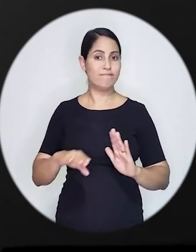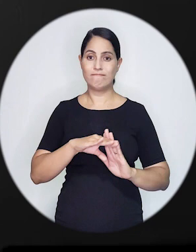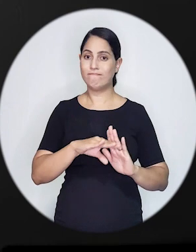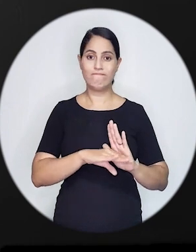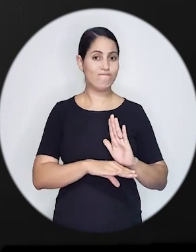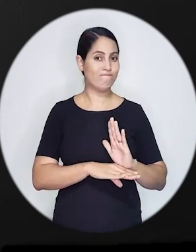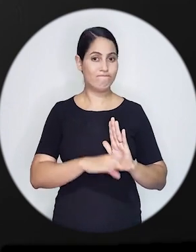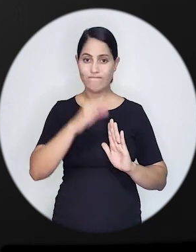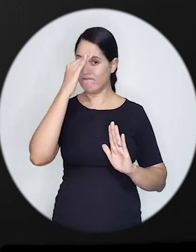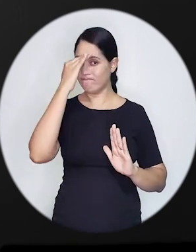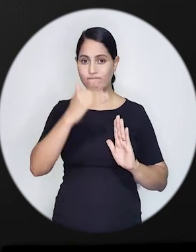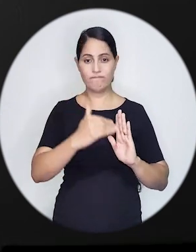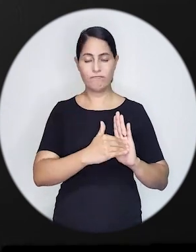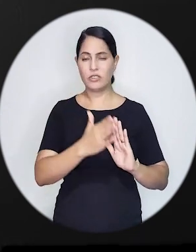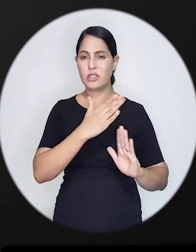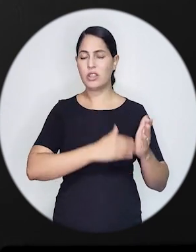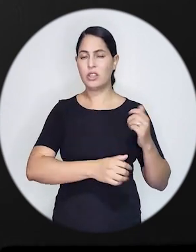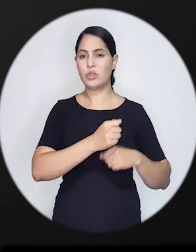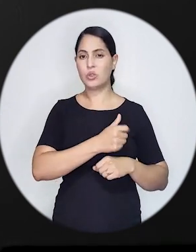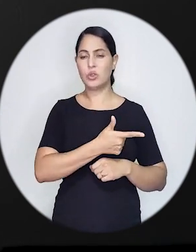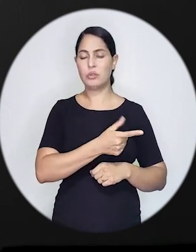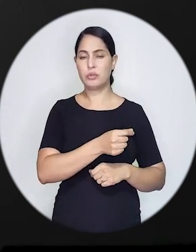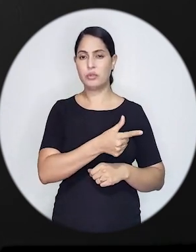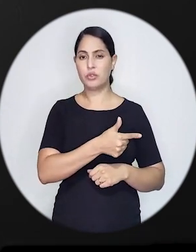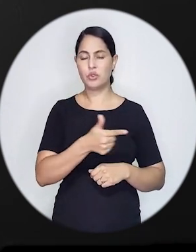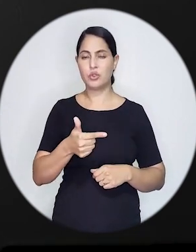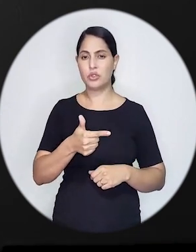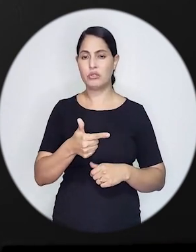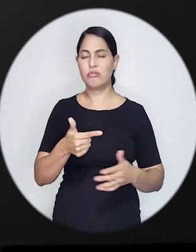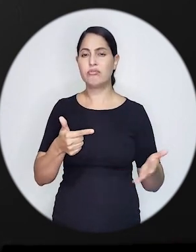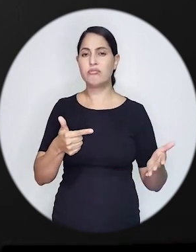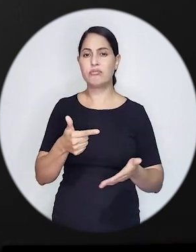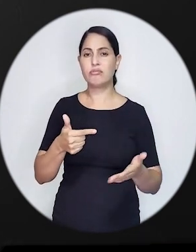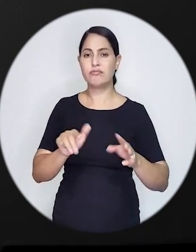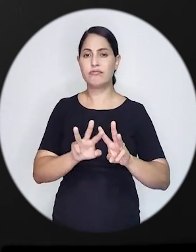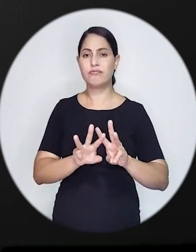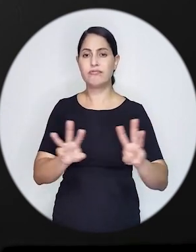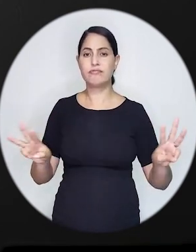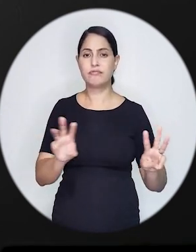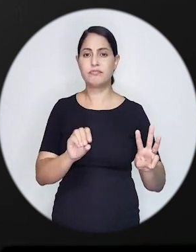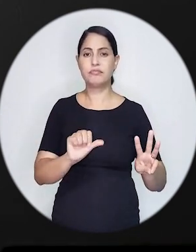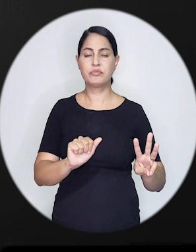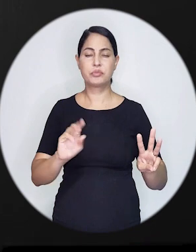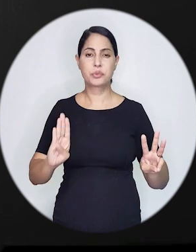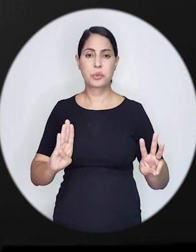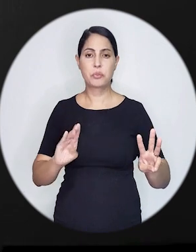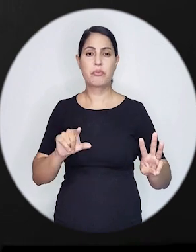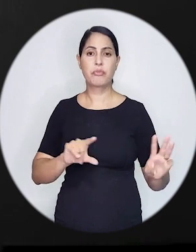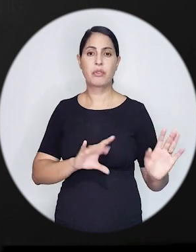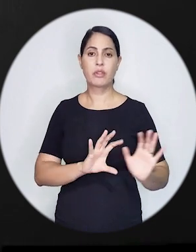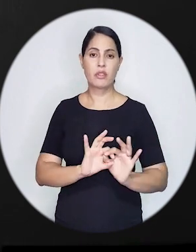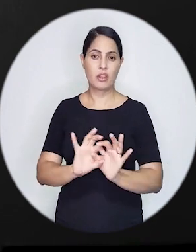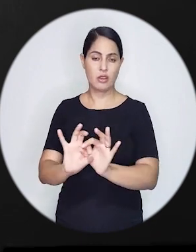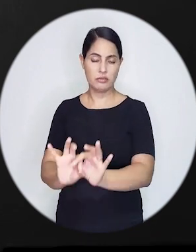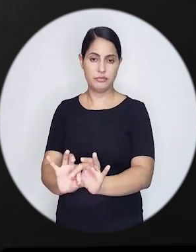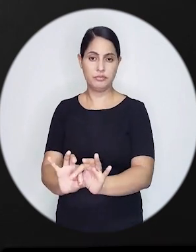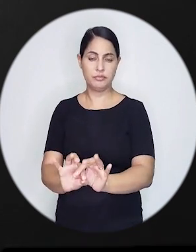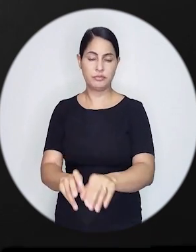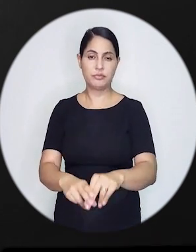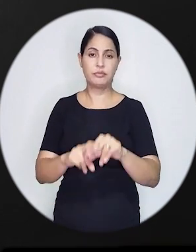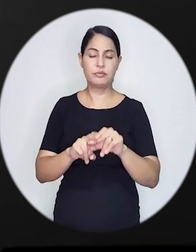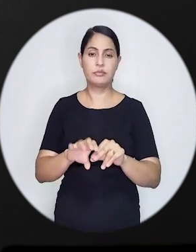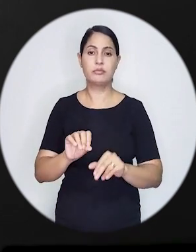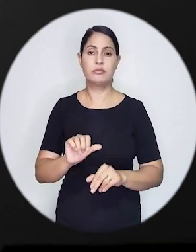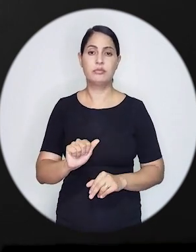prazo não foi totalmente cumprido até o final de 2022 e os números que a gente disponibilizou no site da OAB